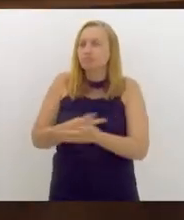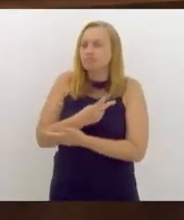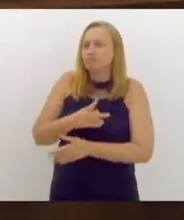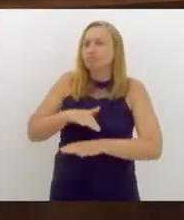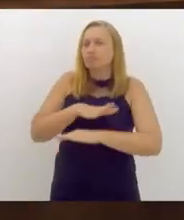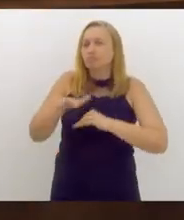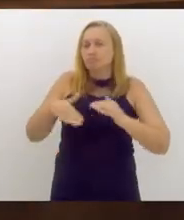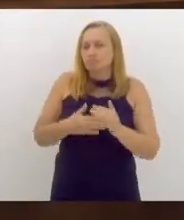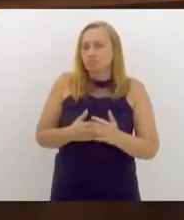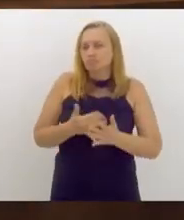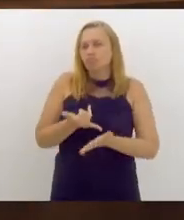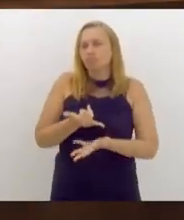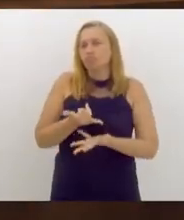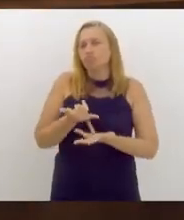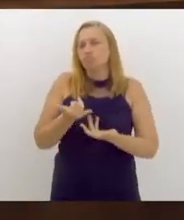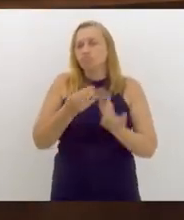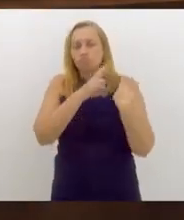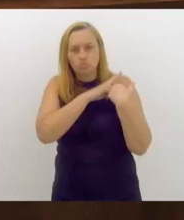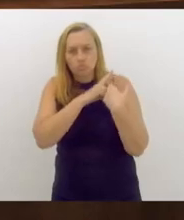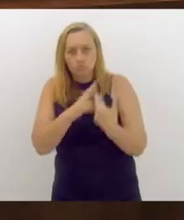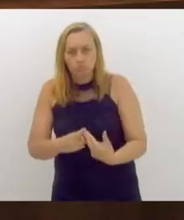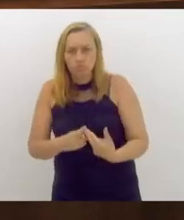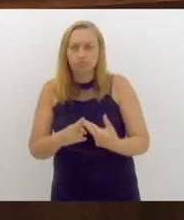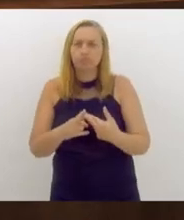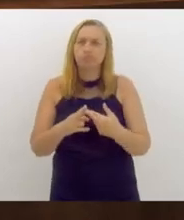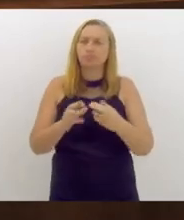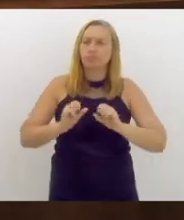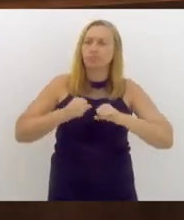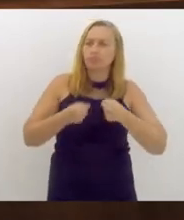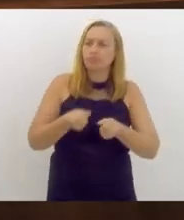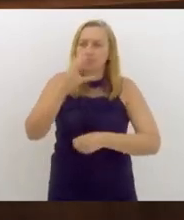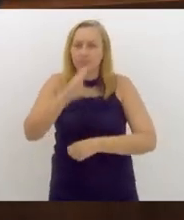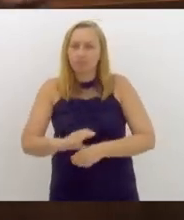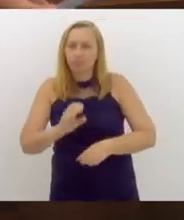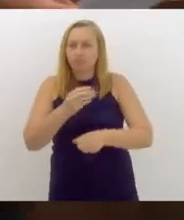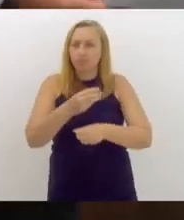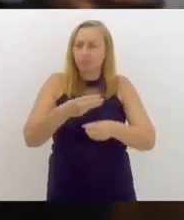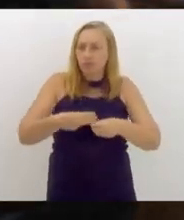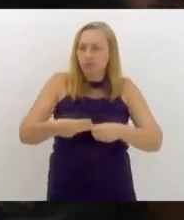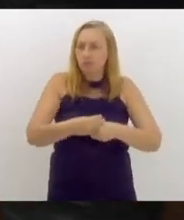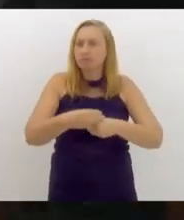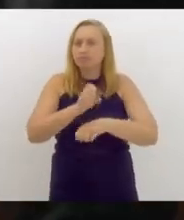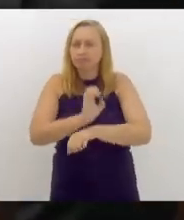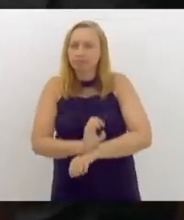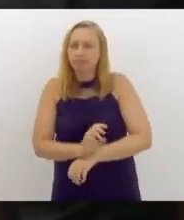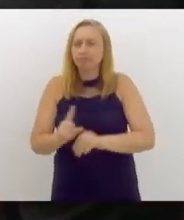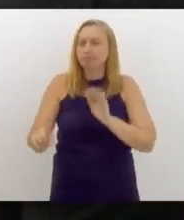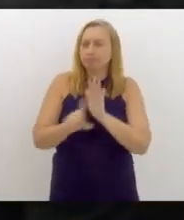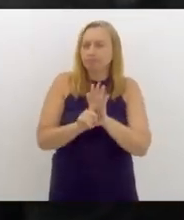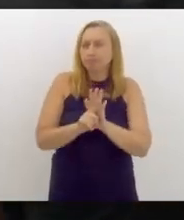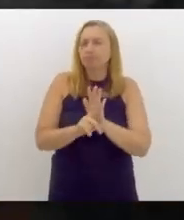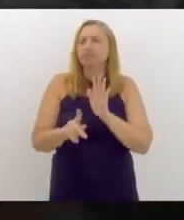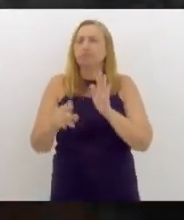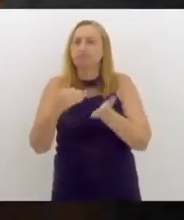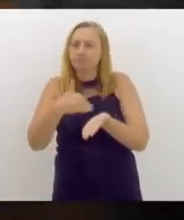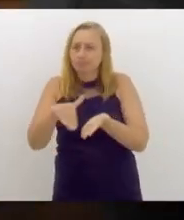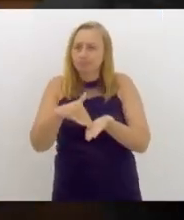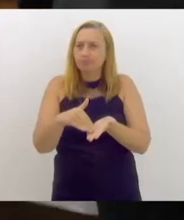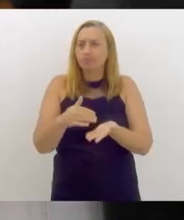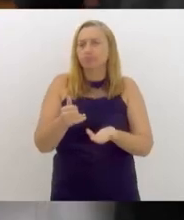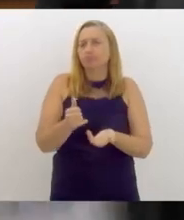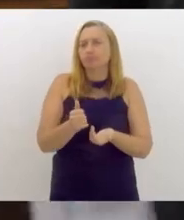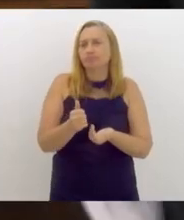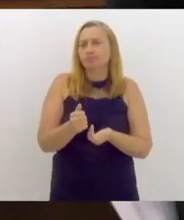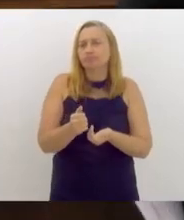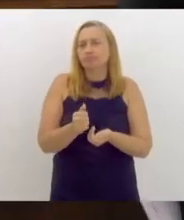Defesa Civil do Estado, à Defesa Civil dos municípios, essa lei, essa secretaria, prevê uma composição